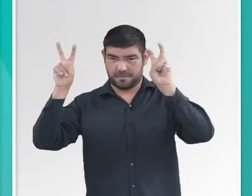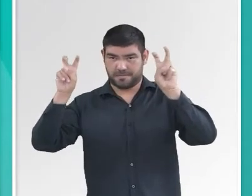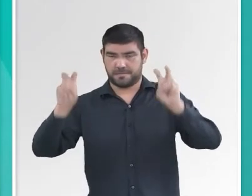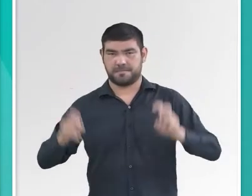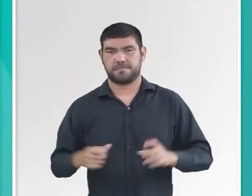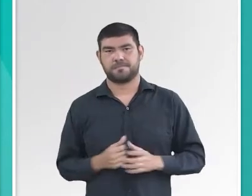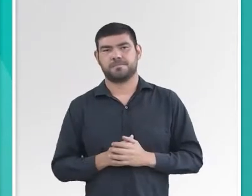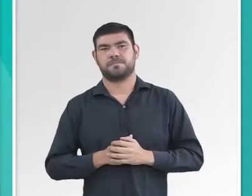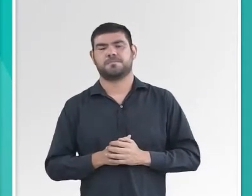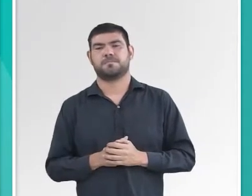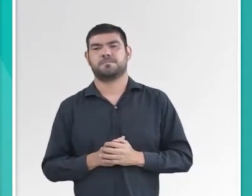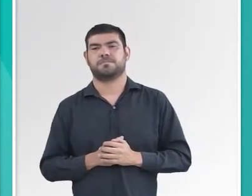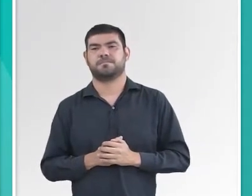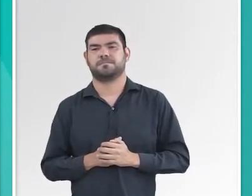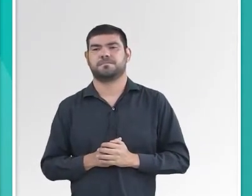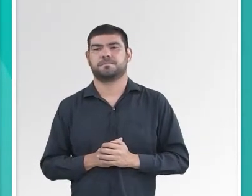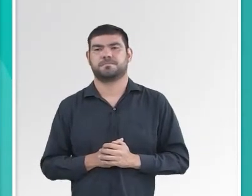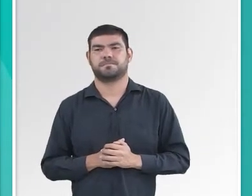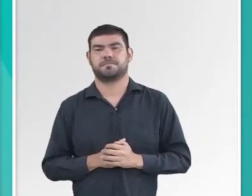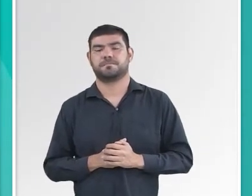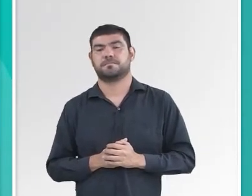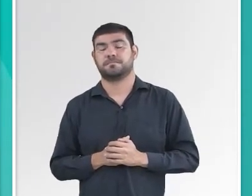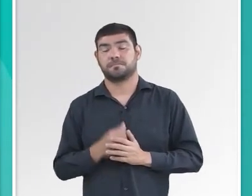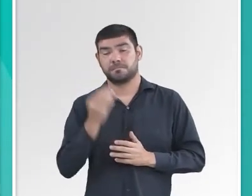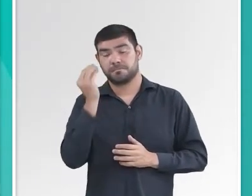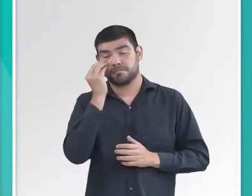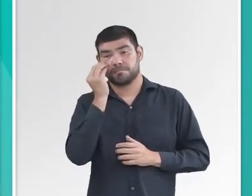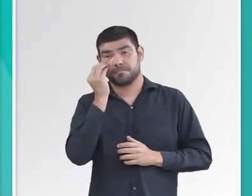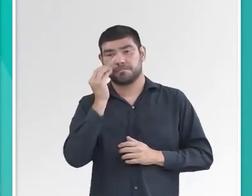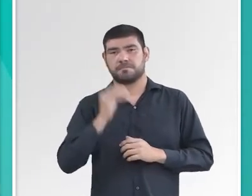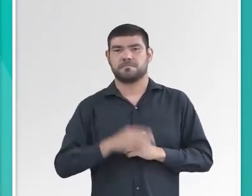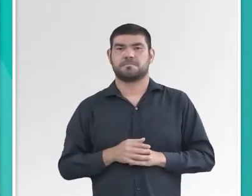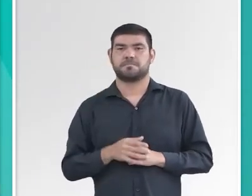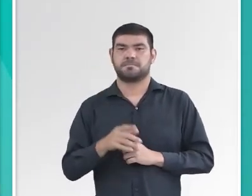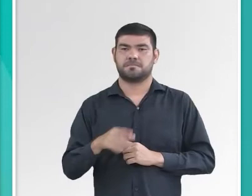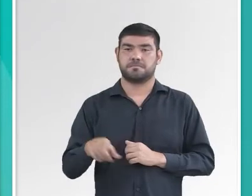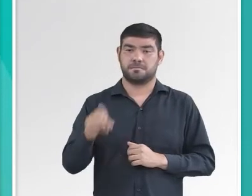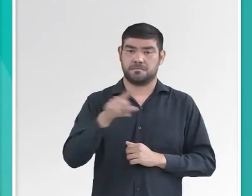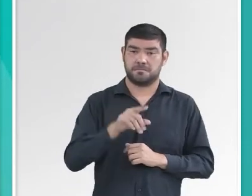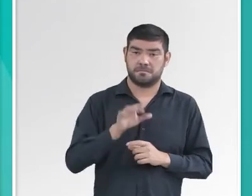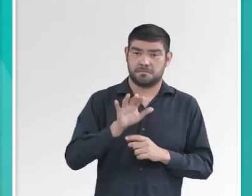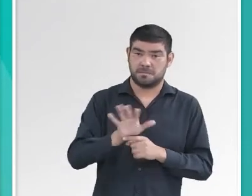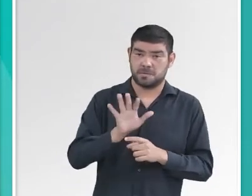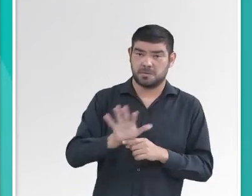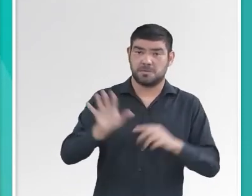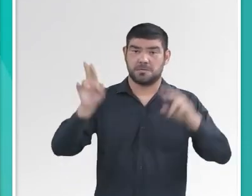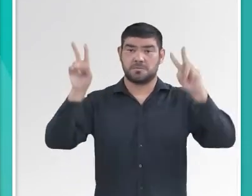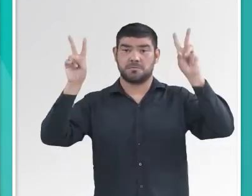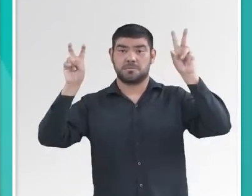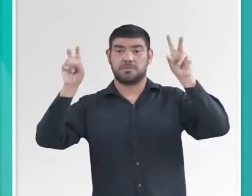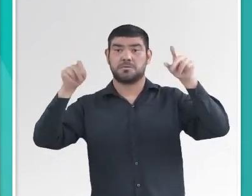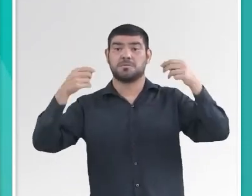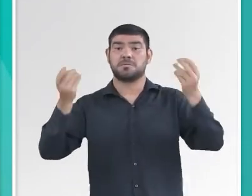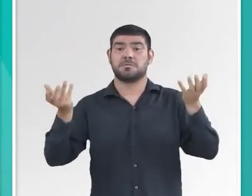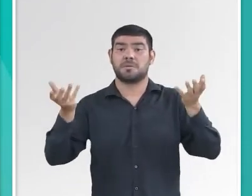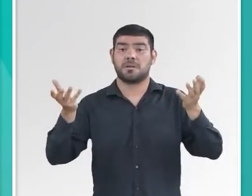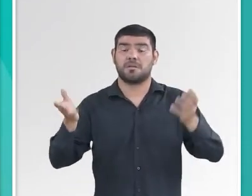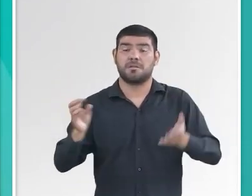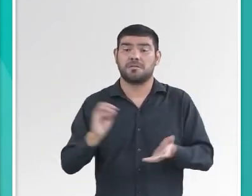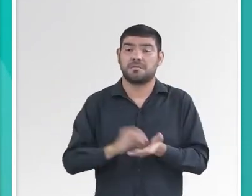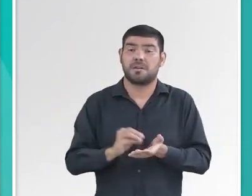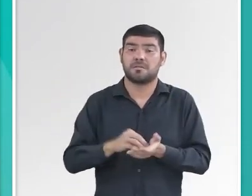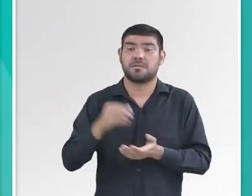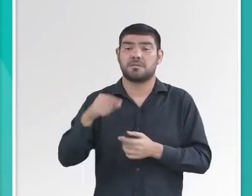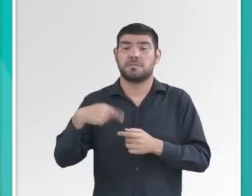a banda da bica. Então vamos lá. Depois que você apresentou aí um título, o que você tem que apresentar depois?